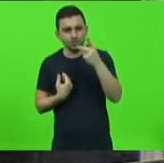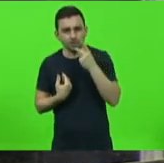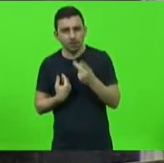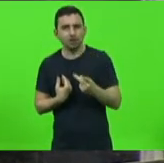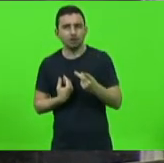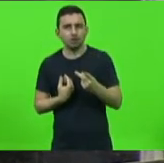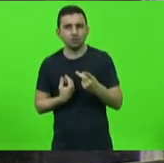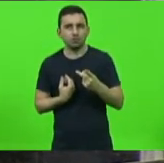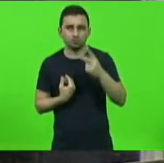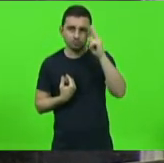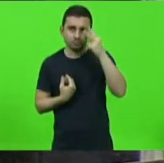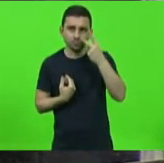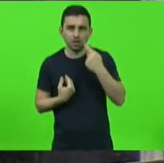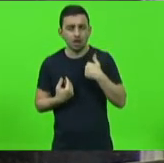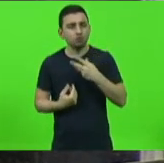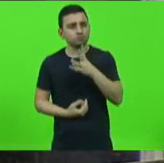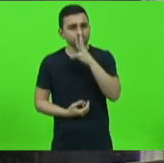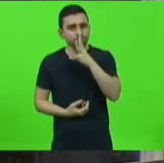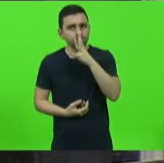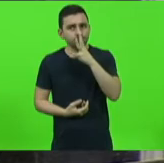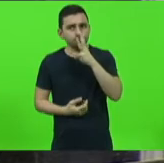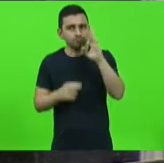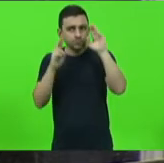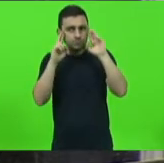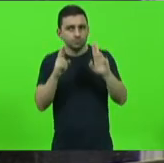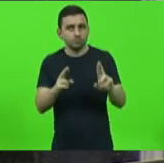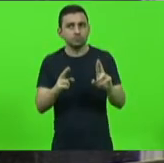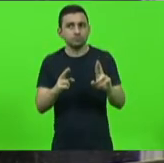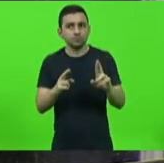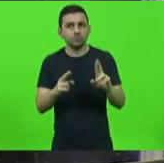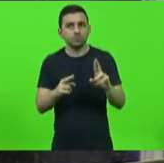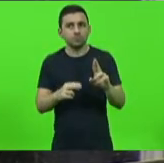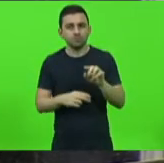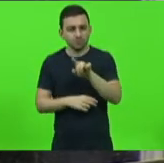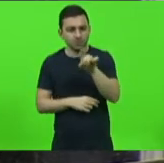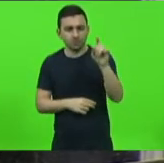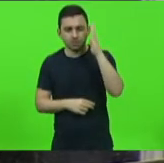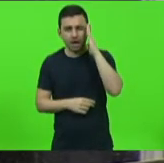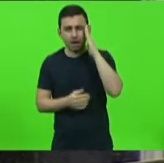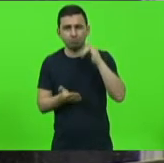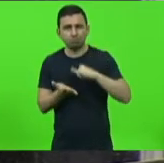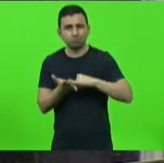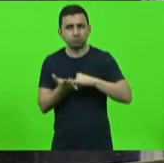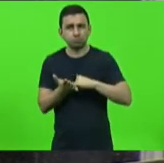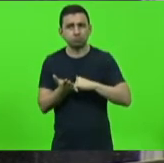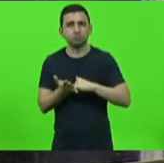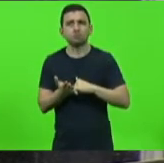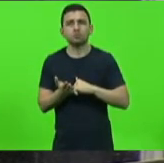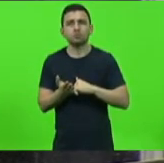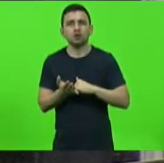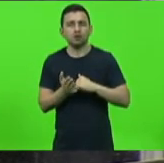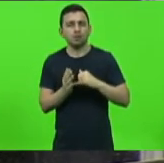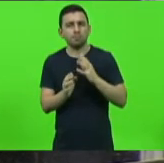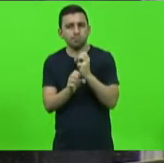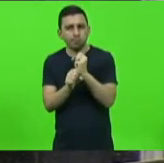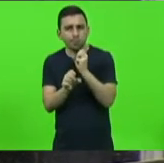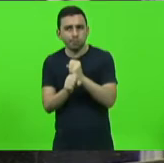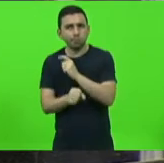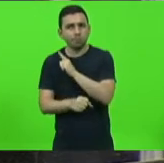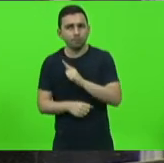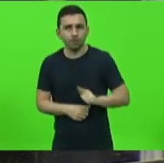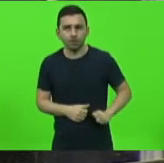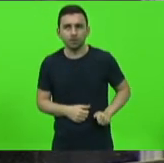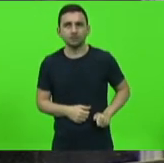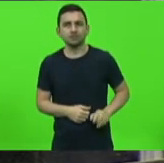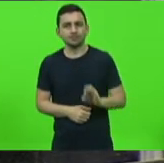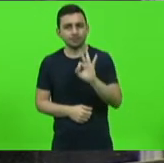porque eu tenho admiração e respeito, o senhor sabe tudo de tributário, conhece todas as contas do governo, é isso